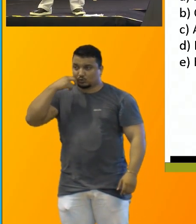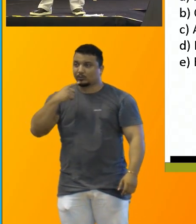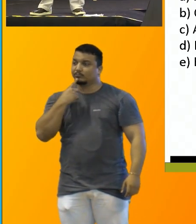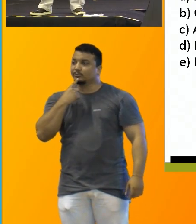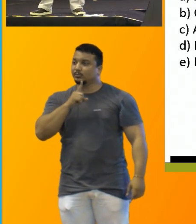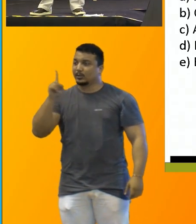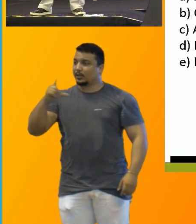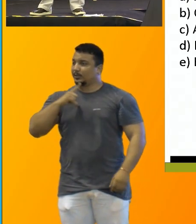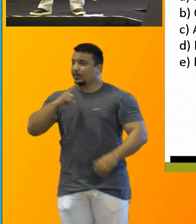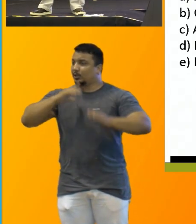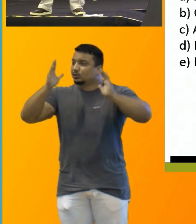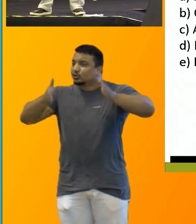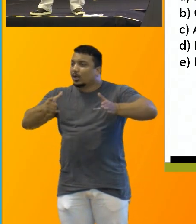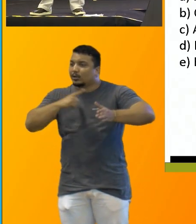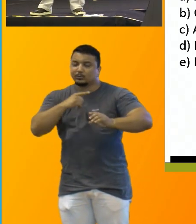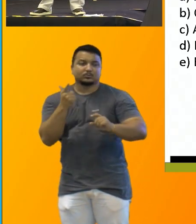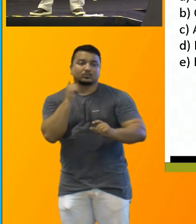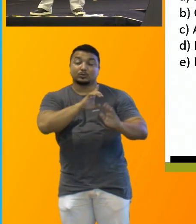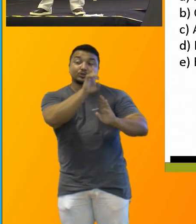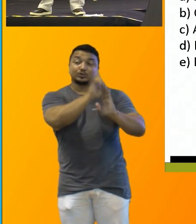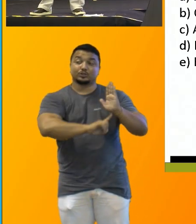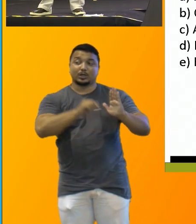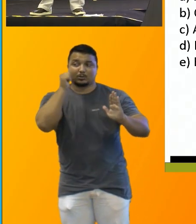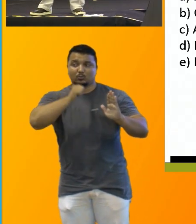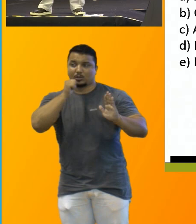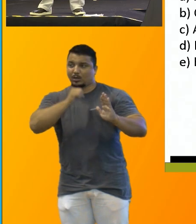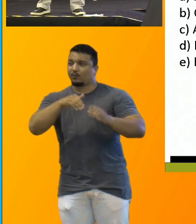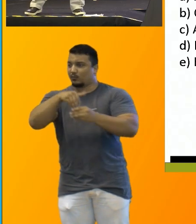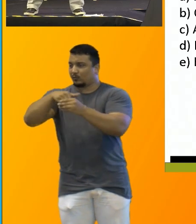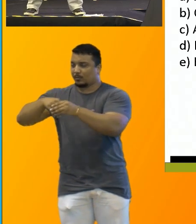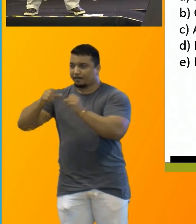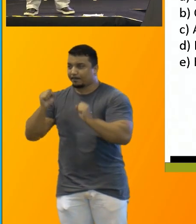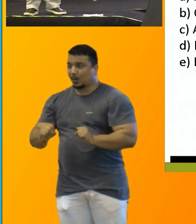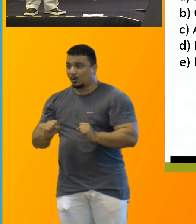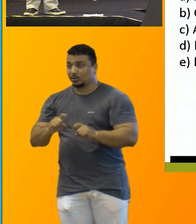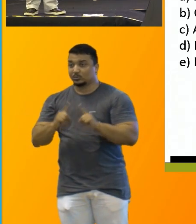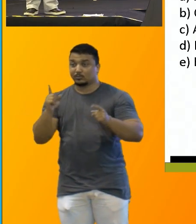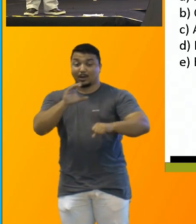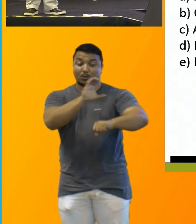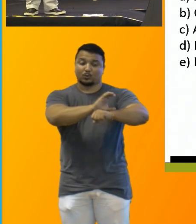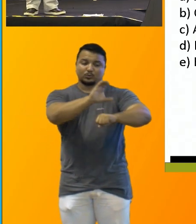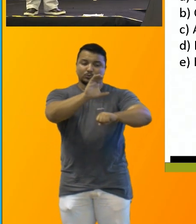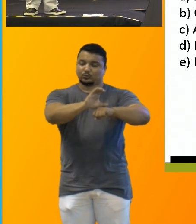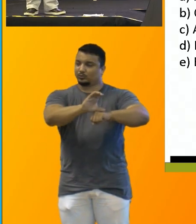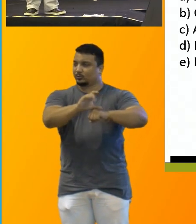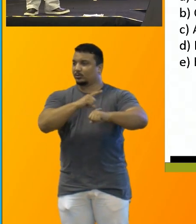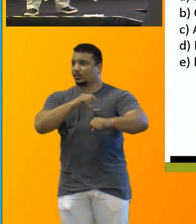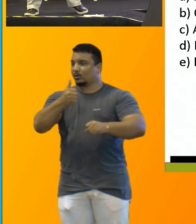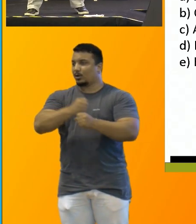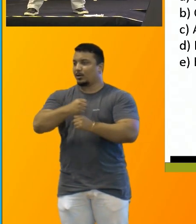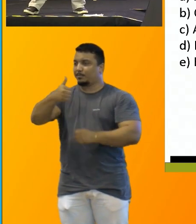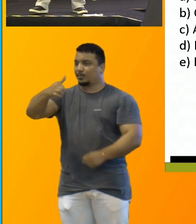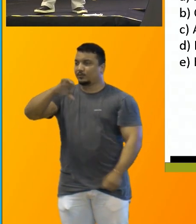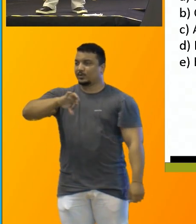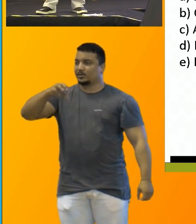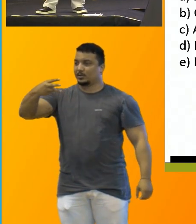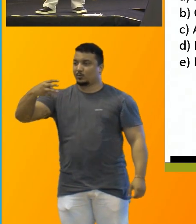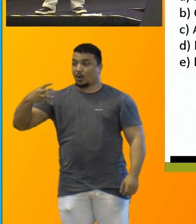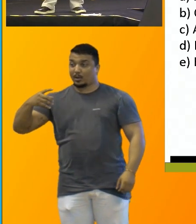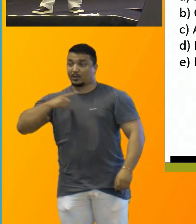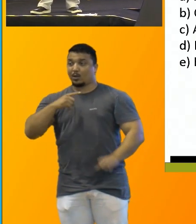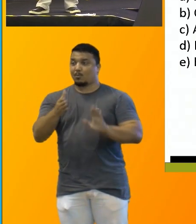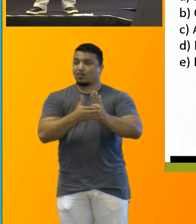tinham regulamentado o direito do voto feminino. Mas só na Constituição de 34,